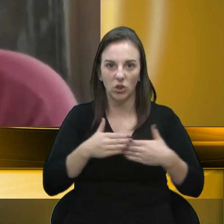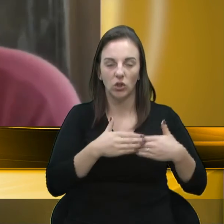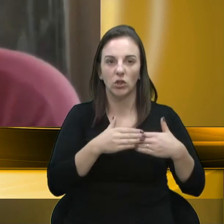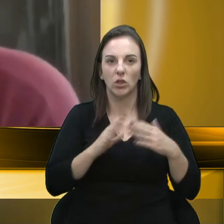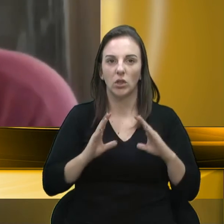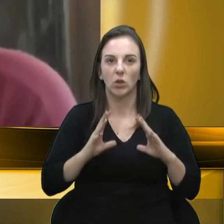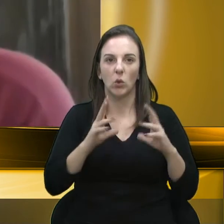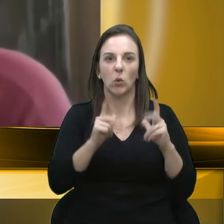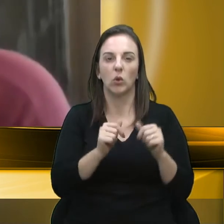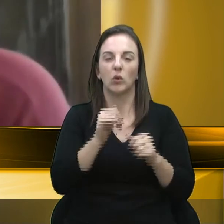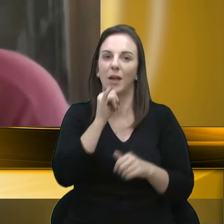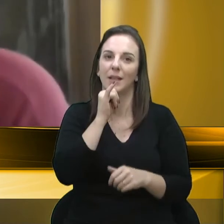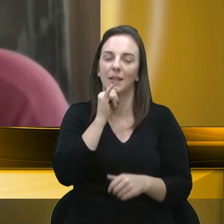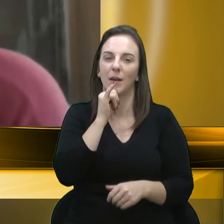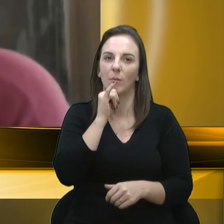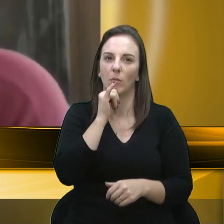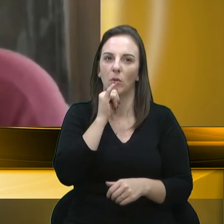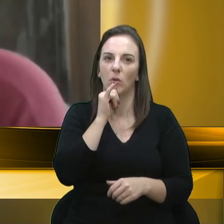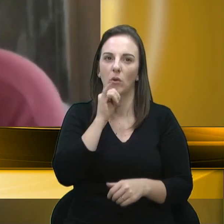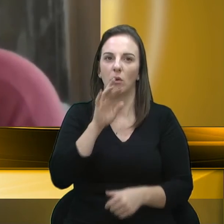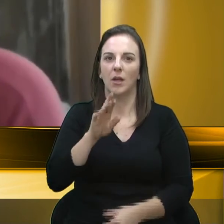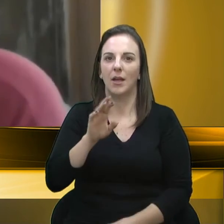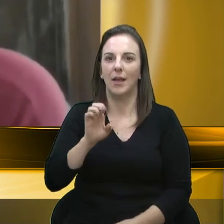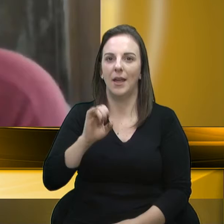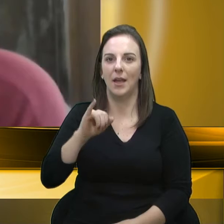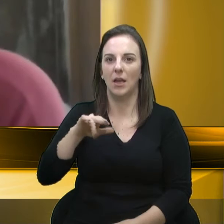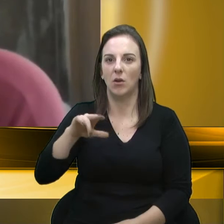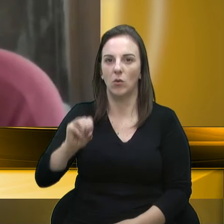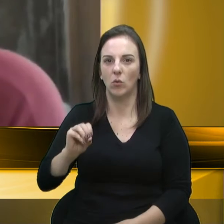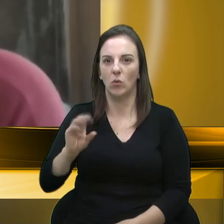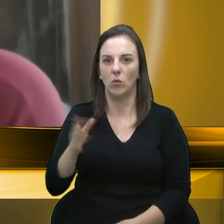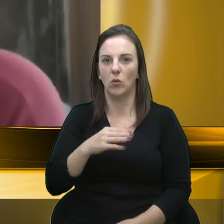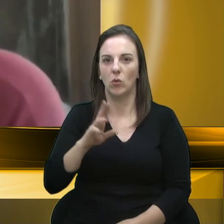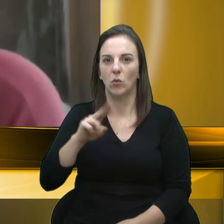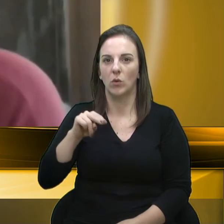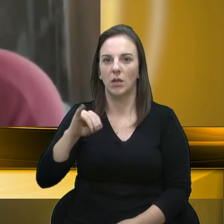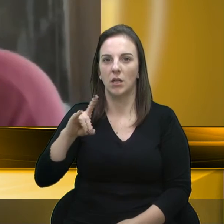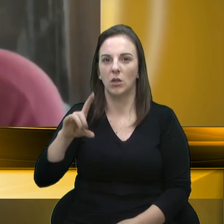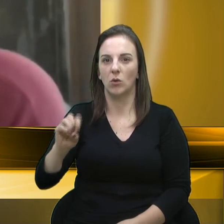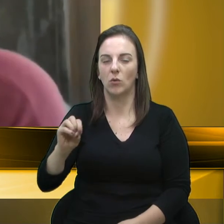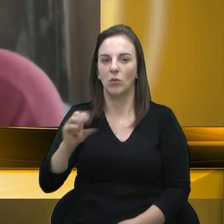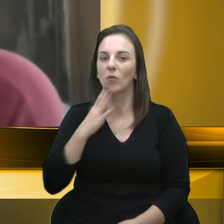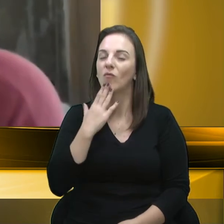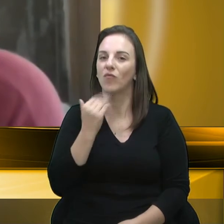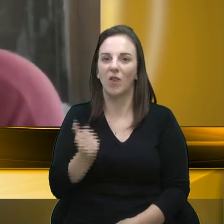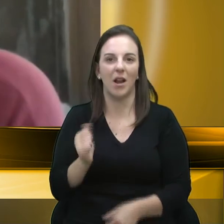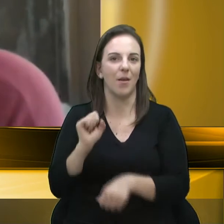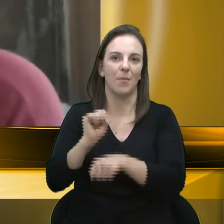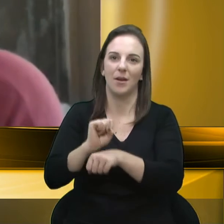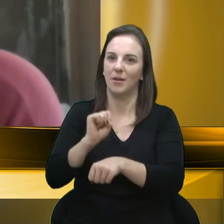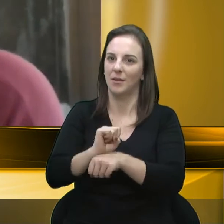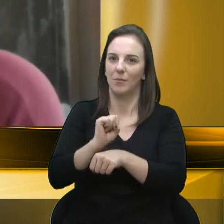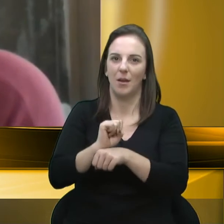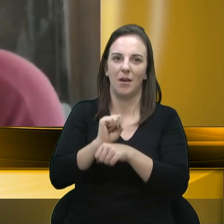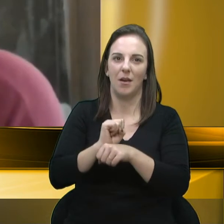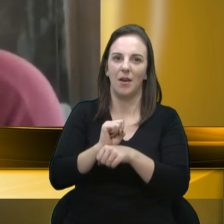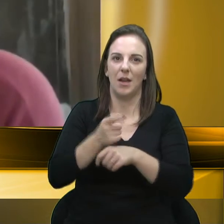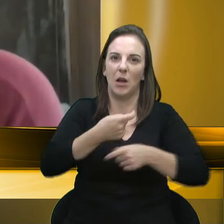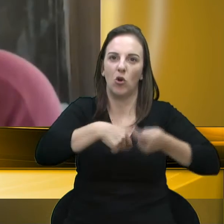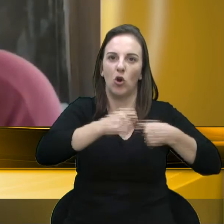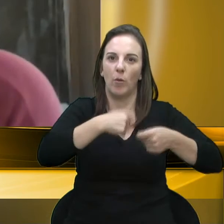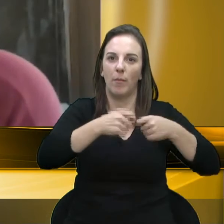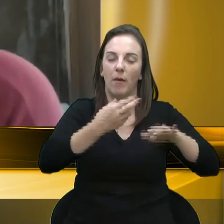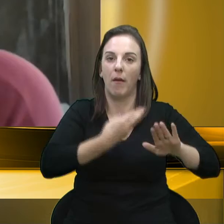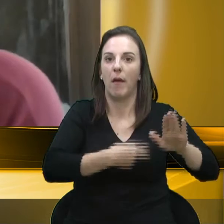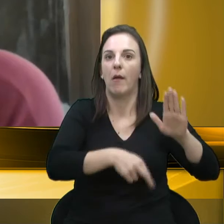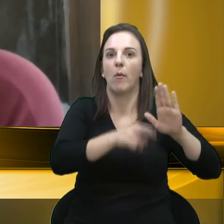do Reino Unido, por exemplo. Logo, não é razoável esperar a recuperação da atividade econômica em uma